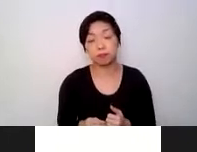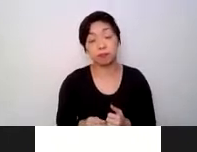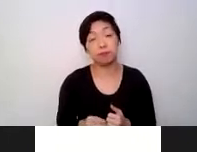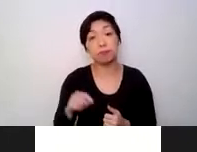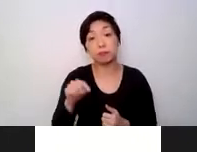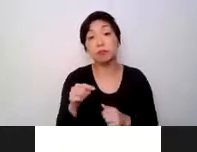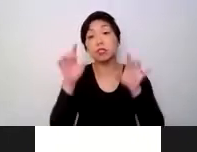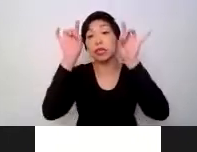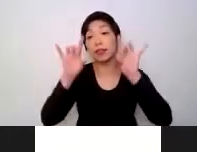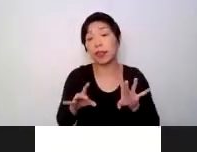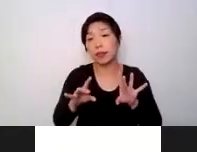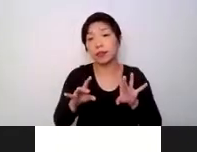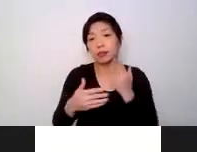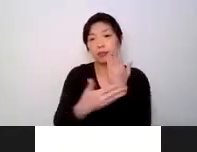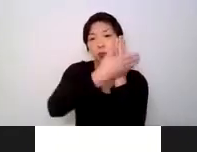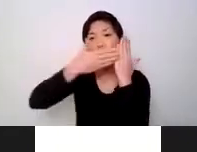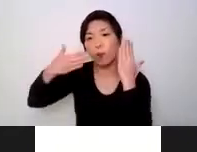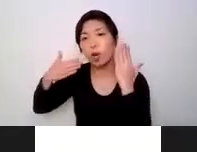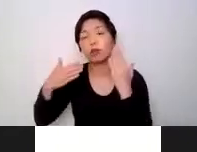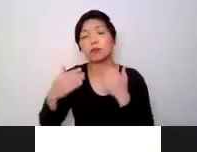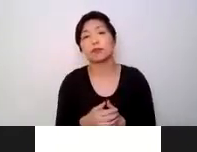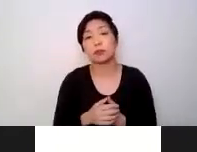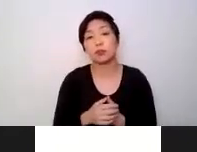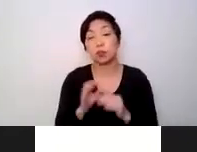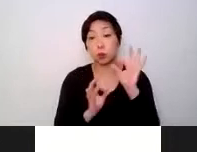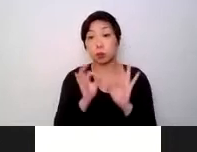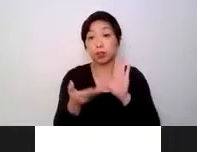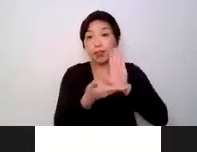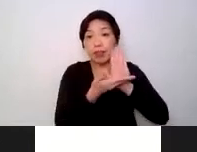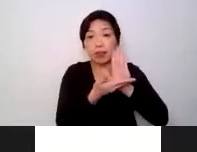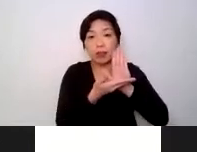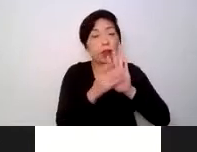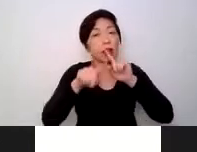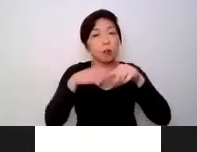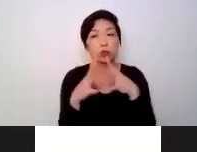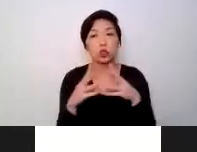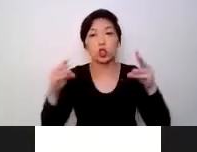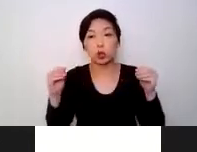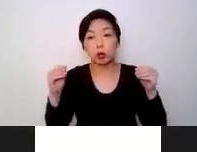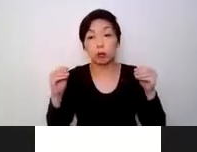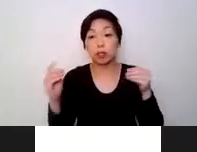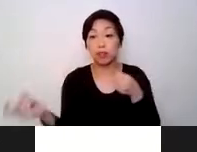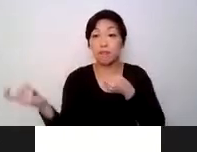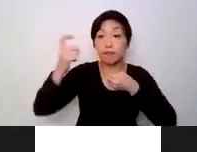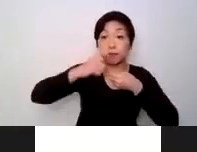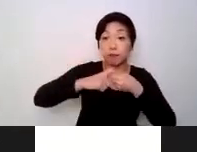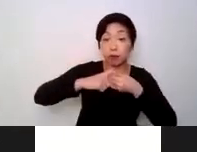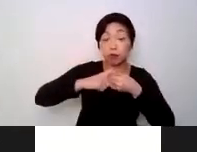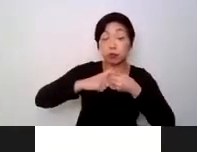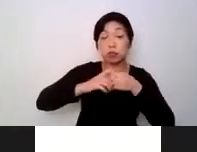dos projetos da Lina desaparece totalmente e volta a aparecer em um projeto em